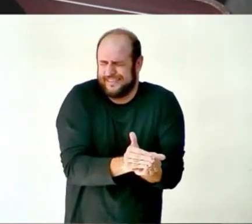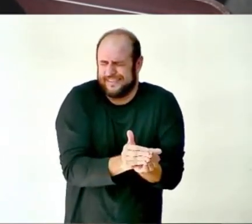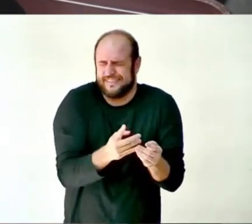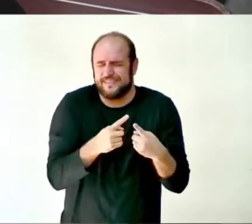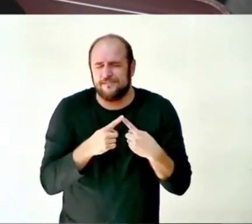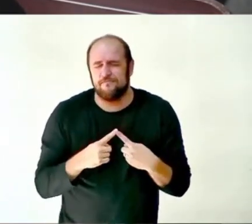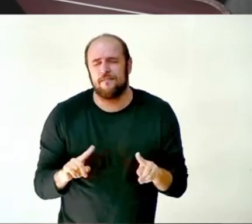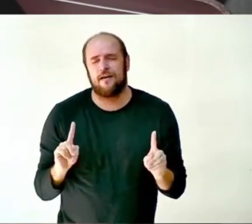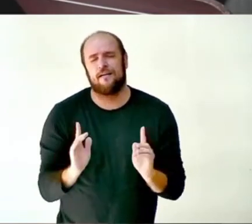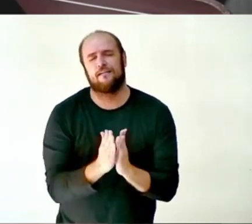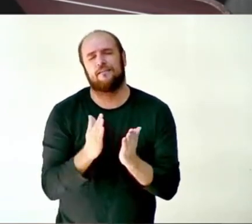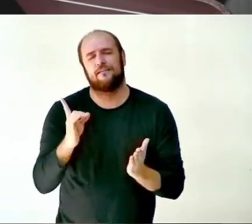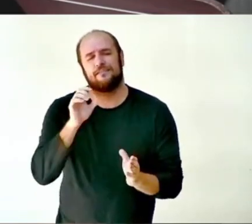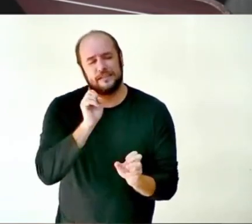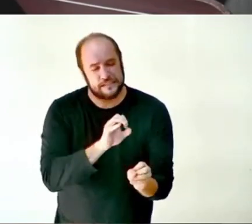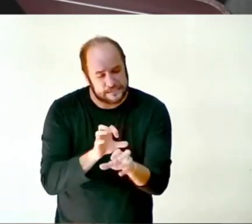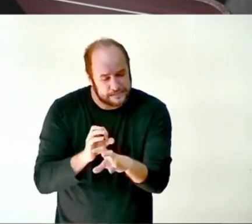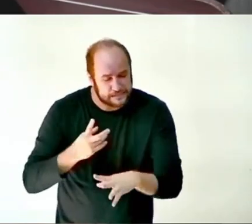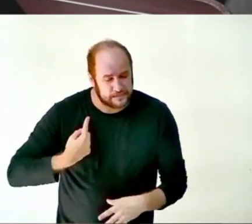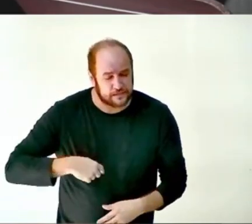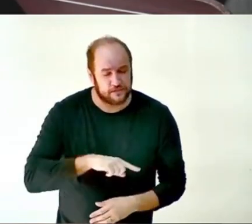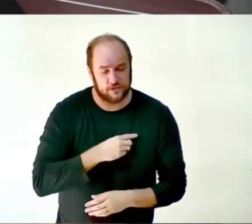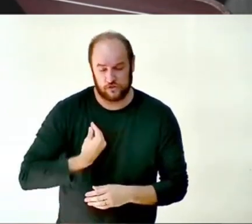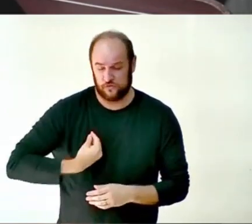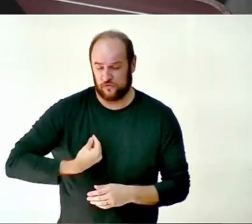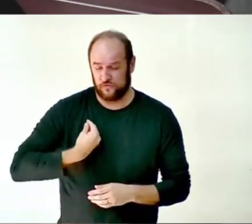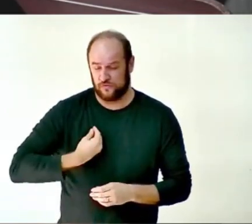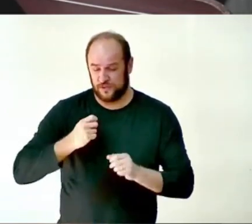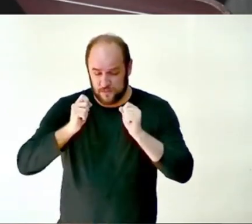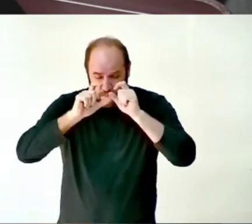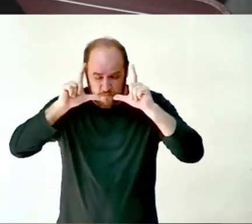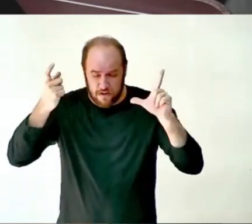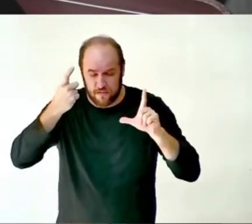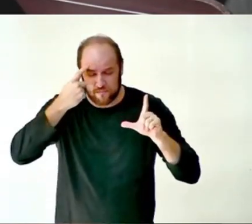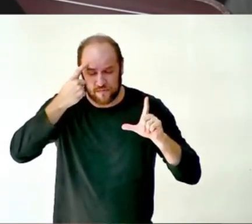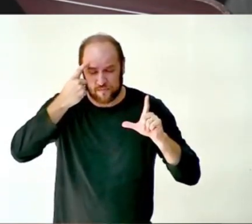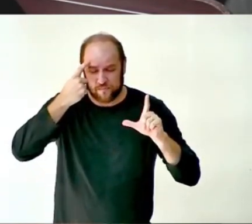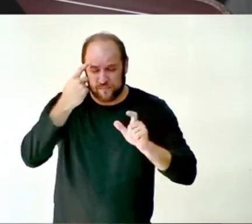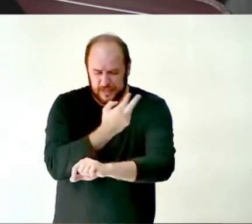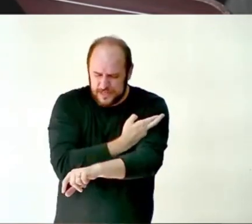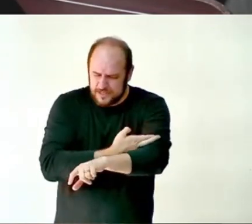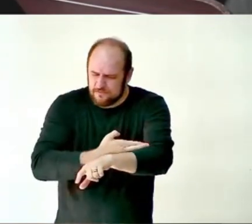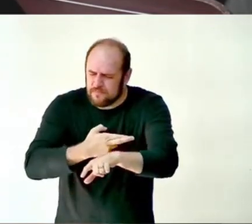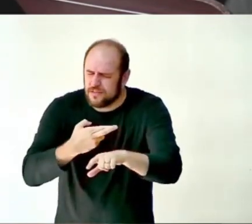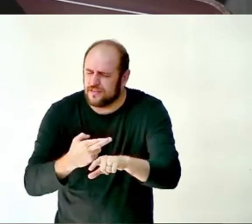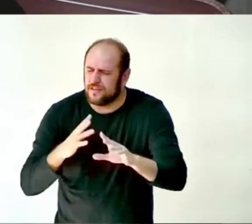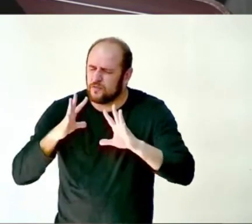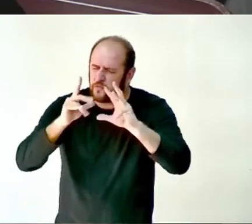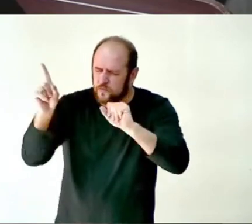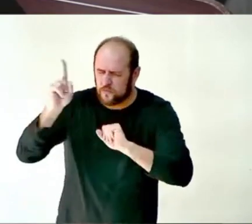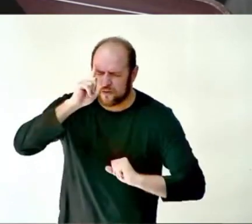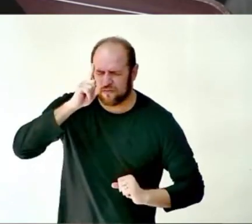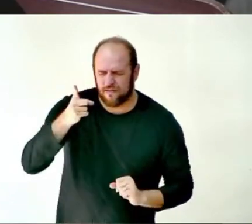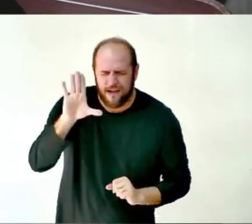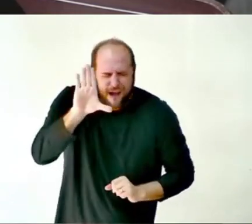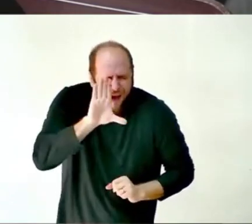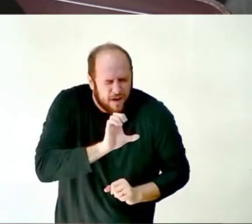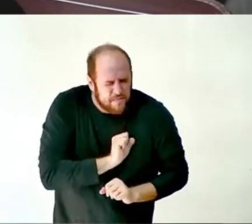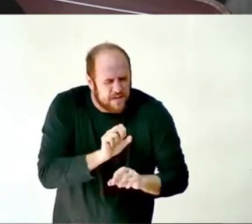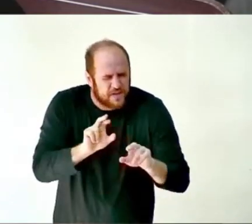ensina a viver em sobriedade, a respeitar os Seus desígnios, a simplesmente amar como Cristo nos